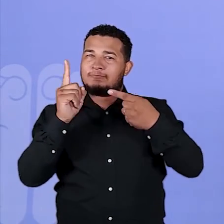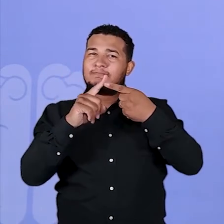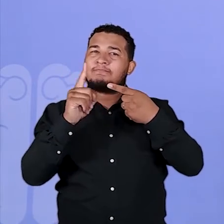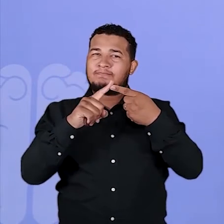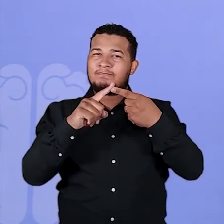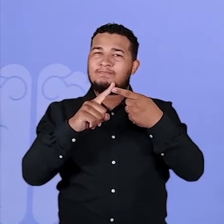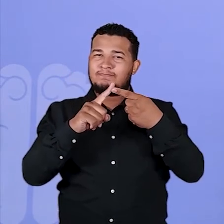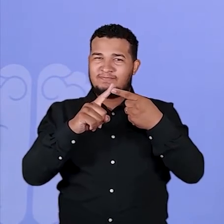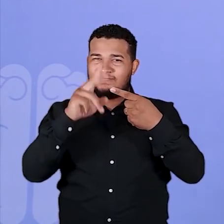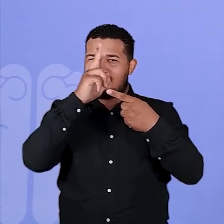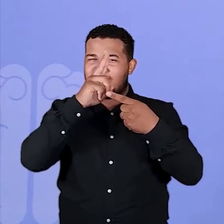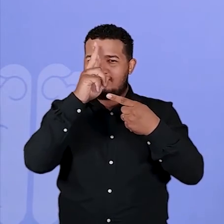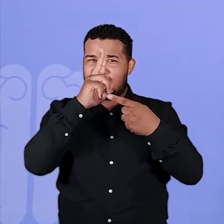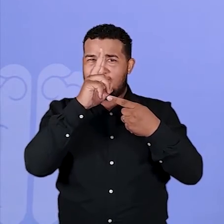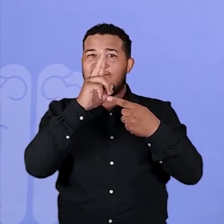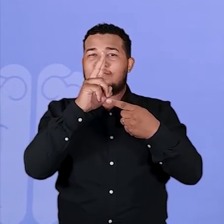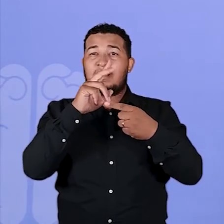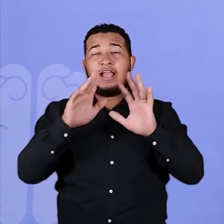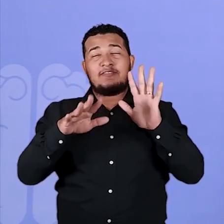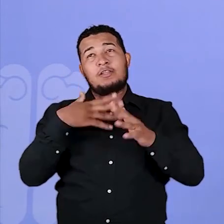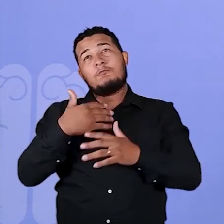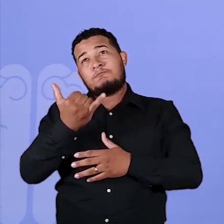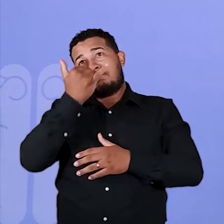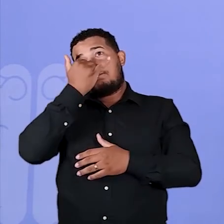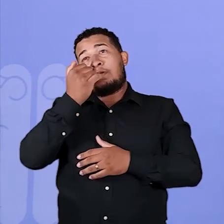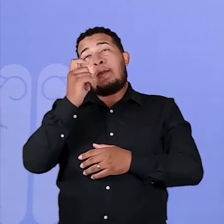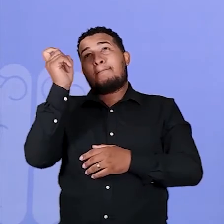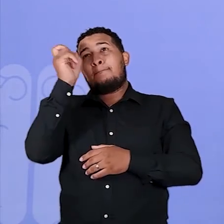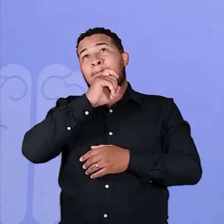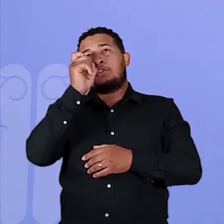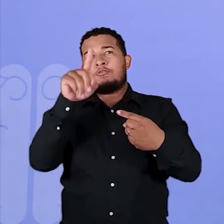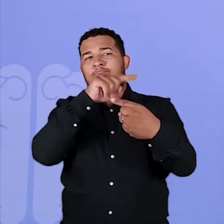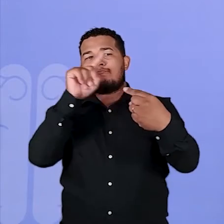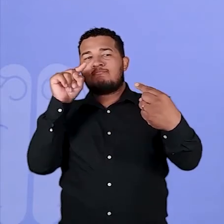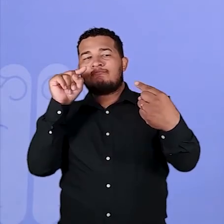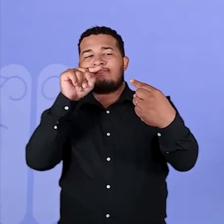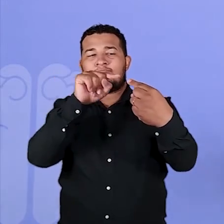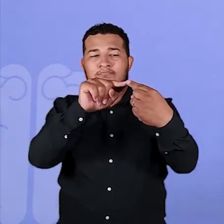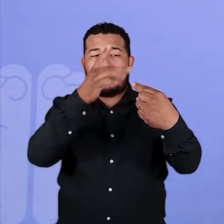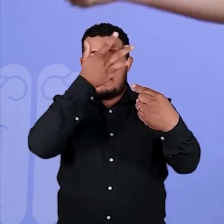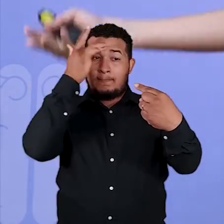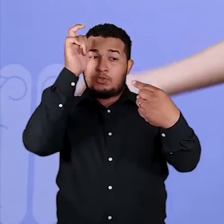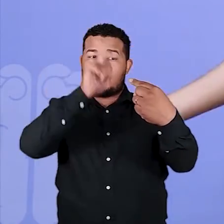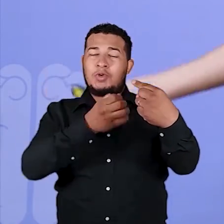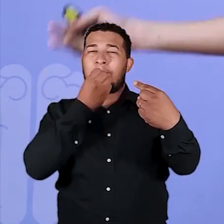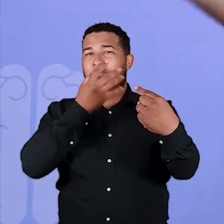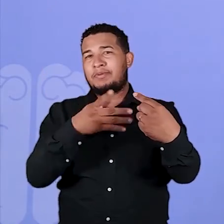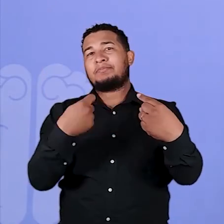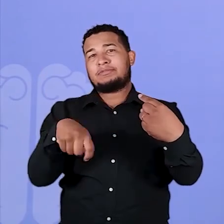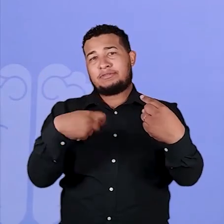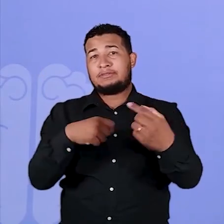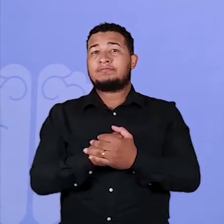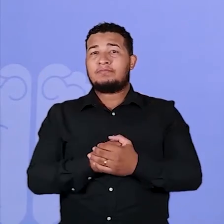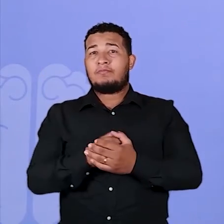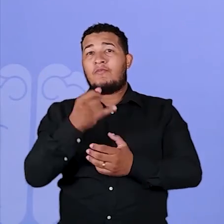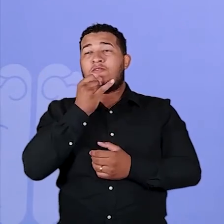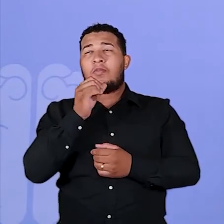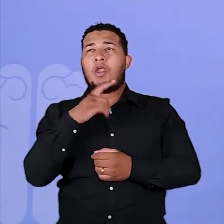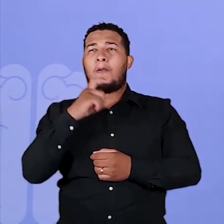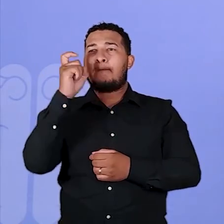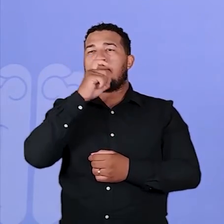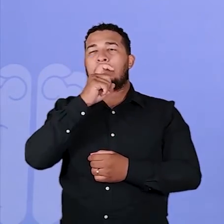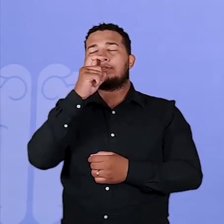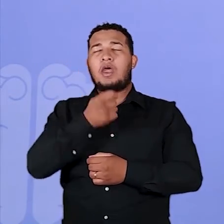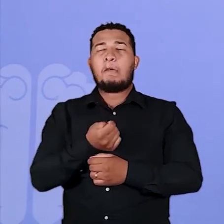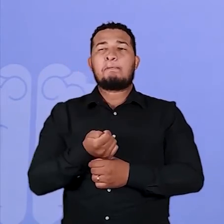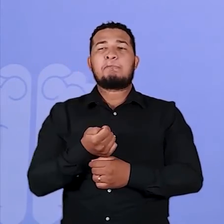ideia de Kant de que eu posso estar mentindo visando o bem-estar de uma pessoa. Às vezes eu posso, por exemplo, contar